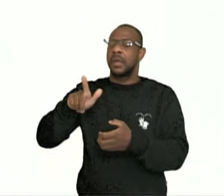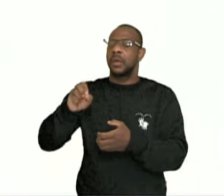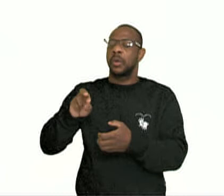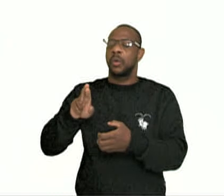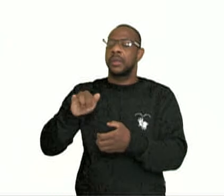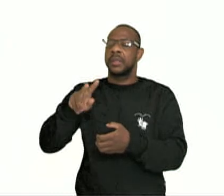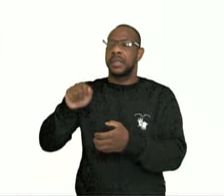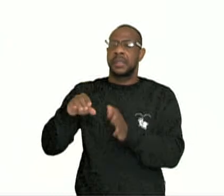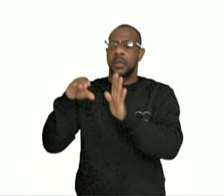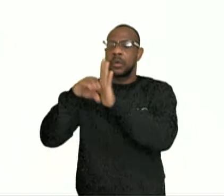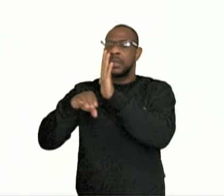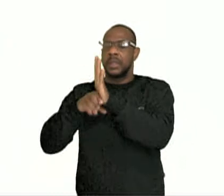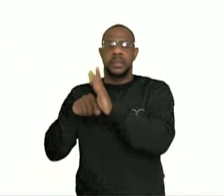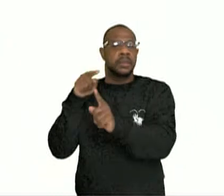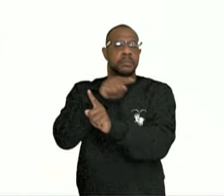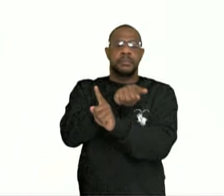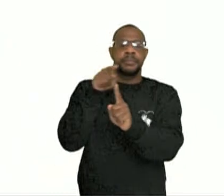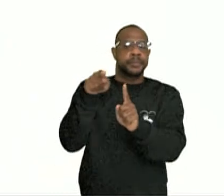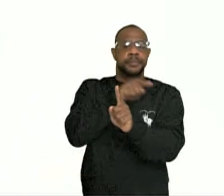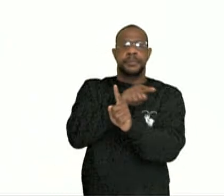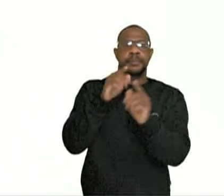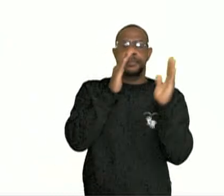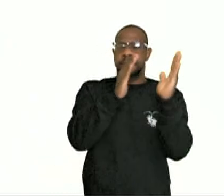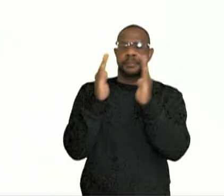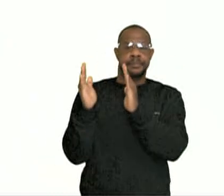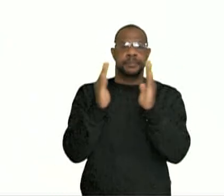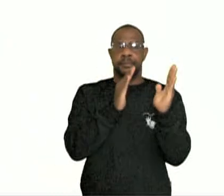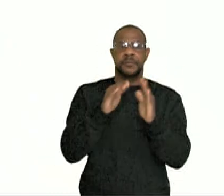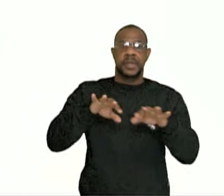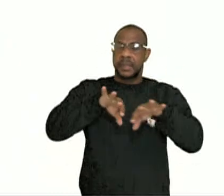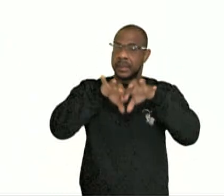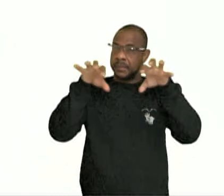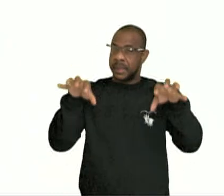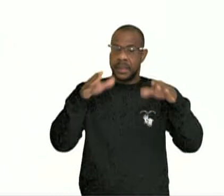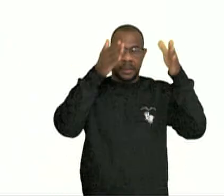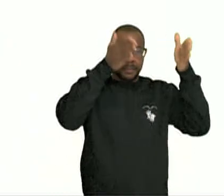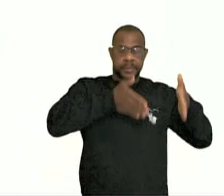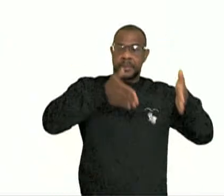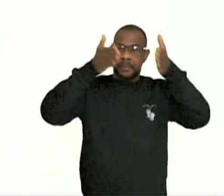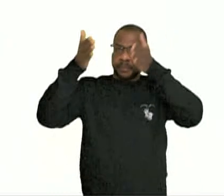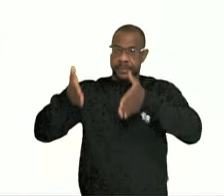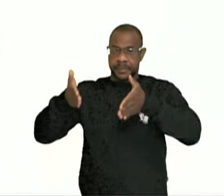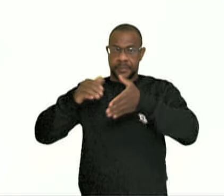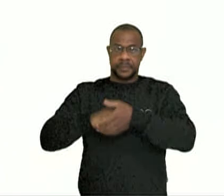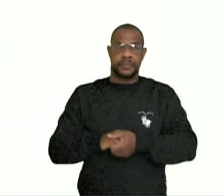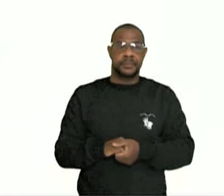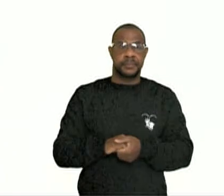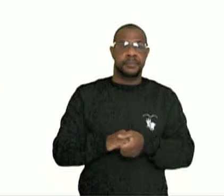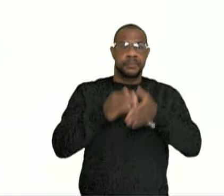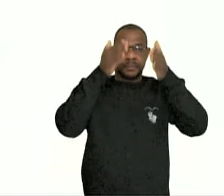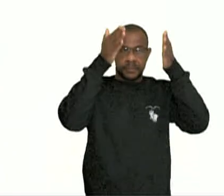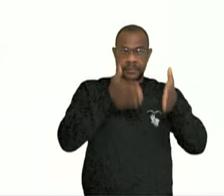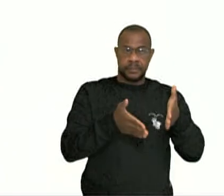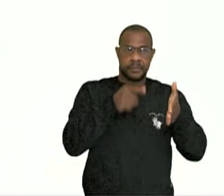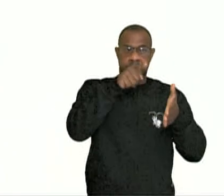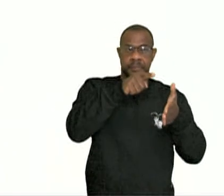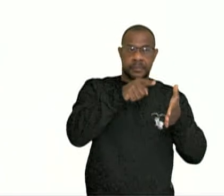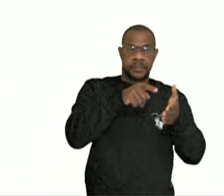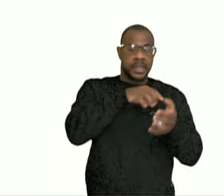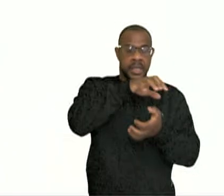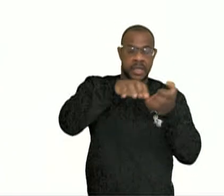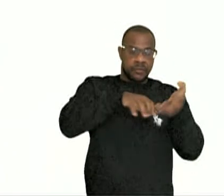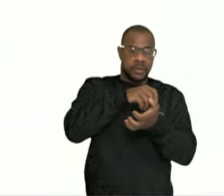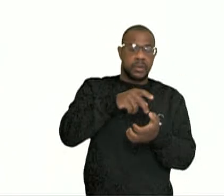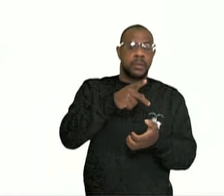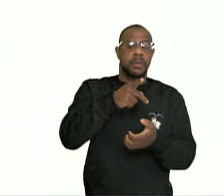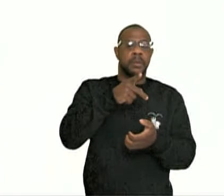tem aí algumas palavras e você então vai separar essas palavras em duas colunas. De um lado, Revolução